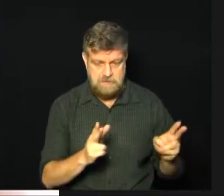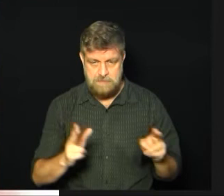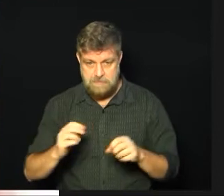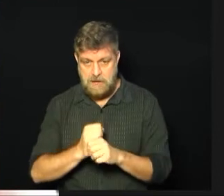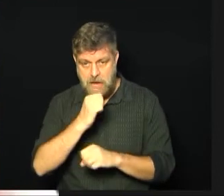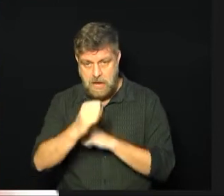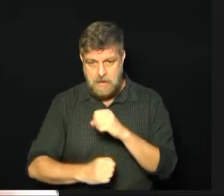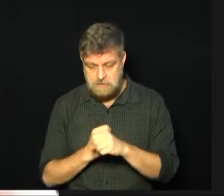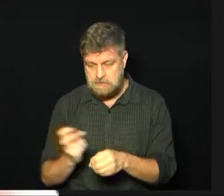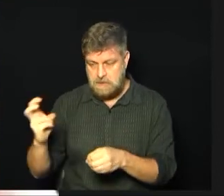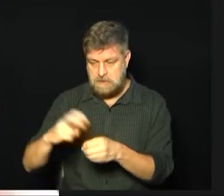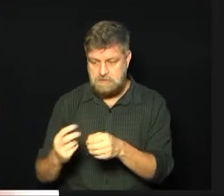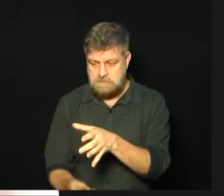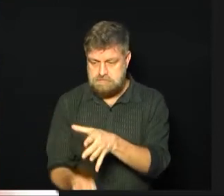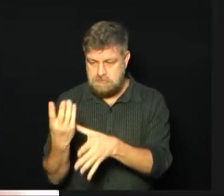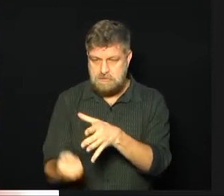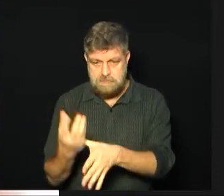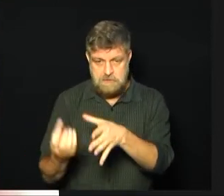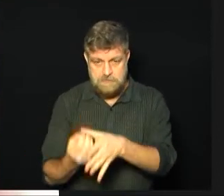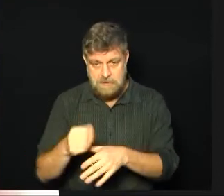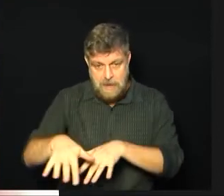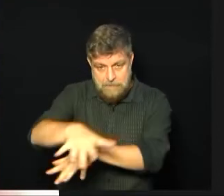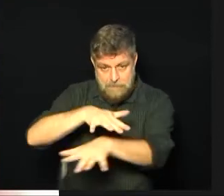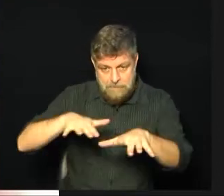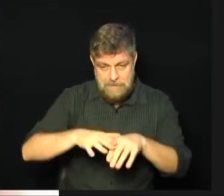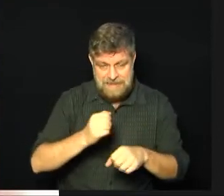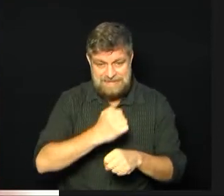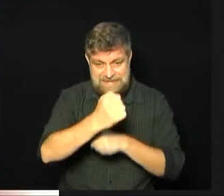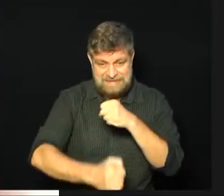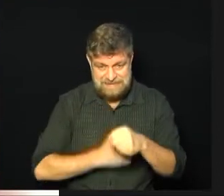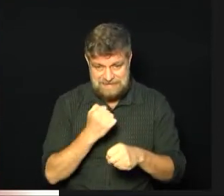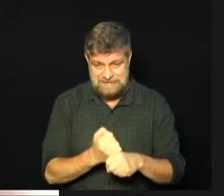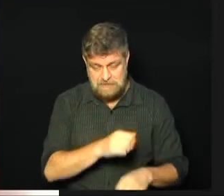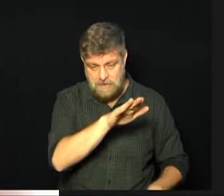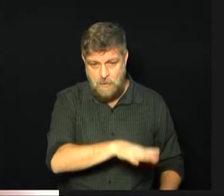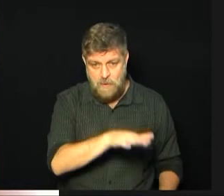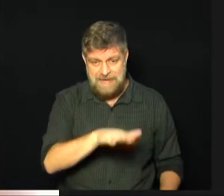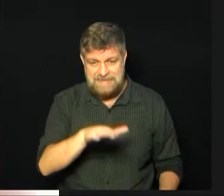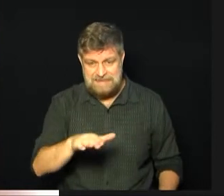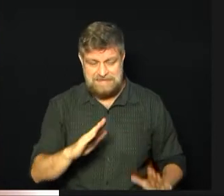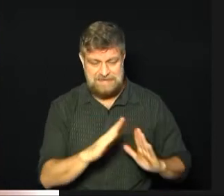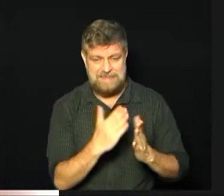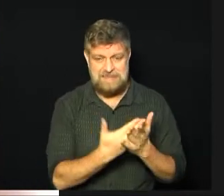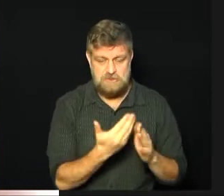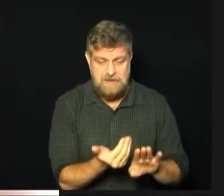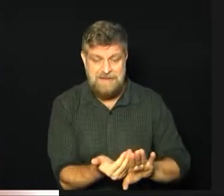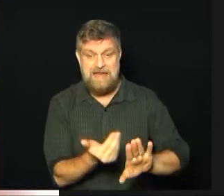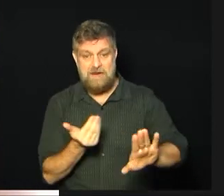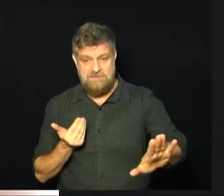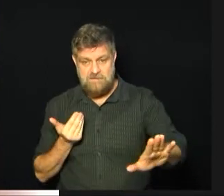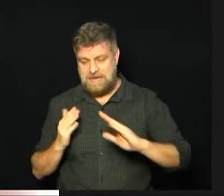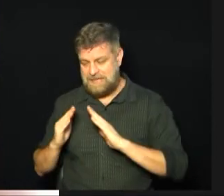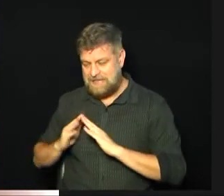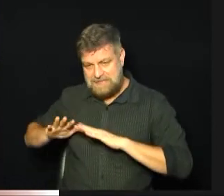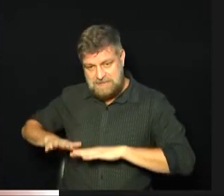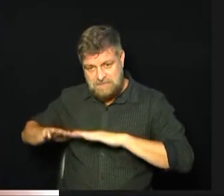vírus circula mais. No entanto, esse ano, como as crianças ficaram fora da sala de aula, né?